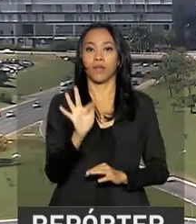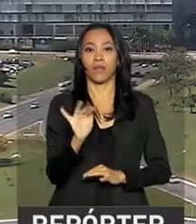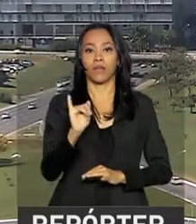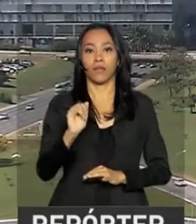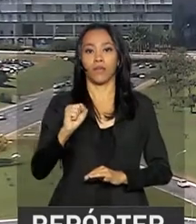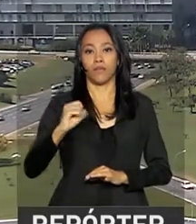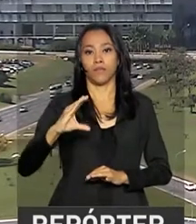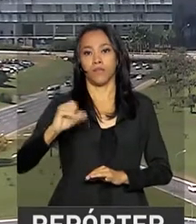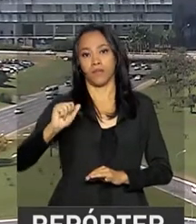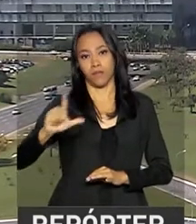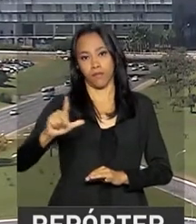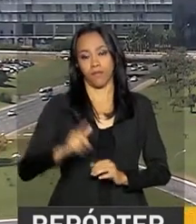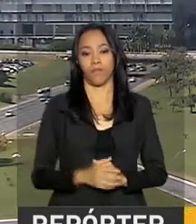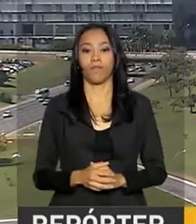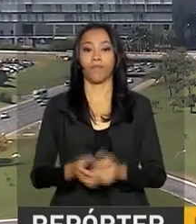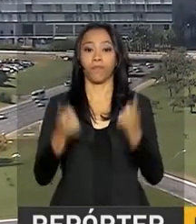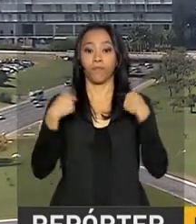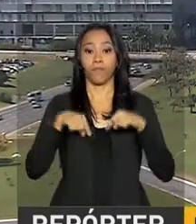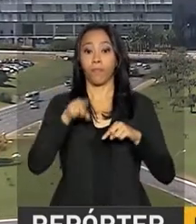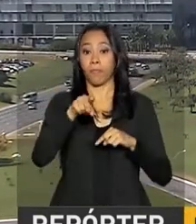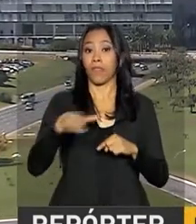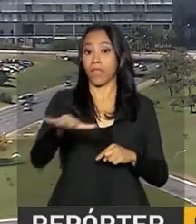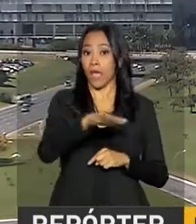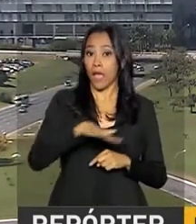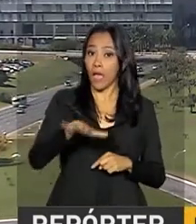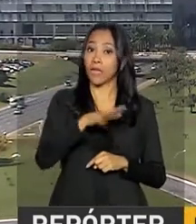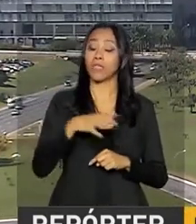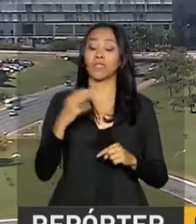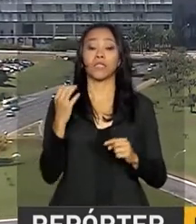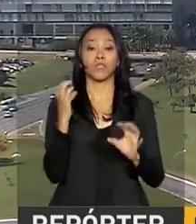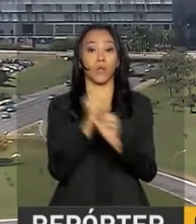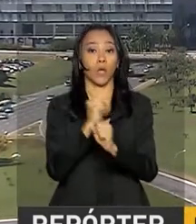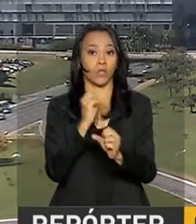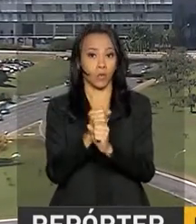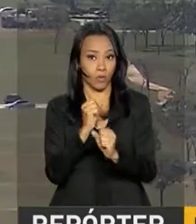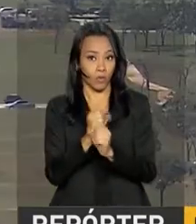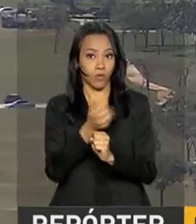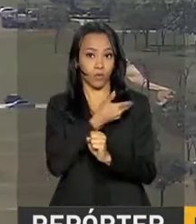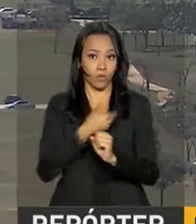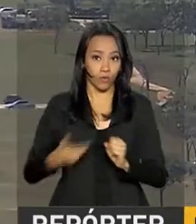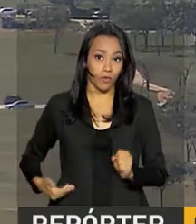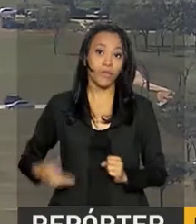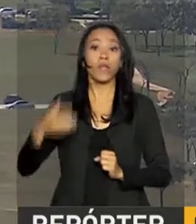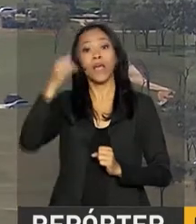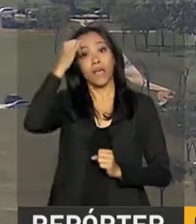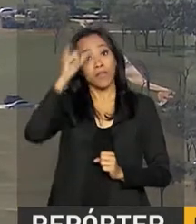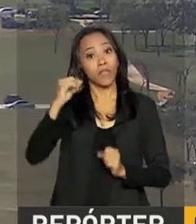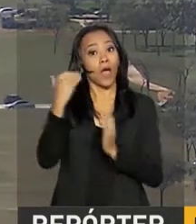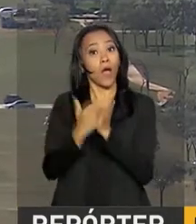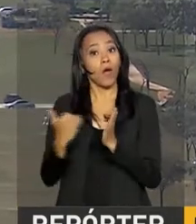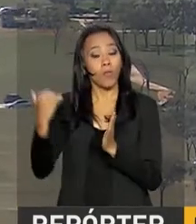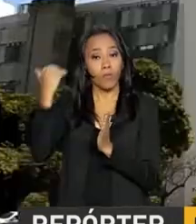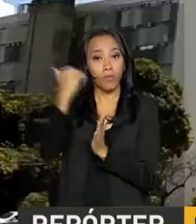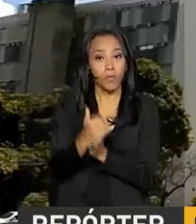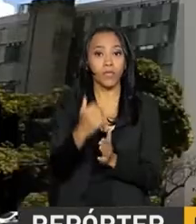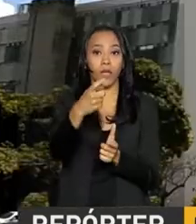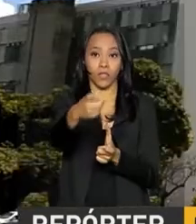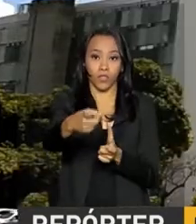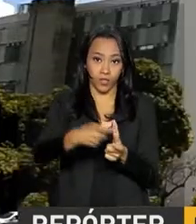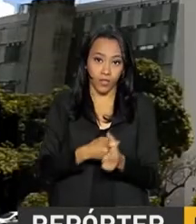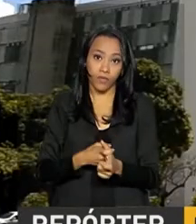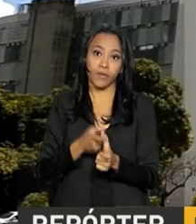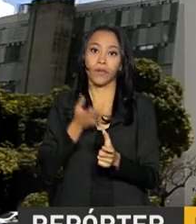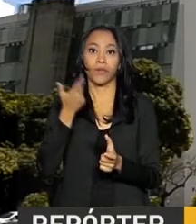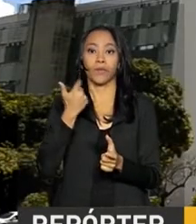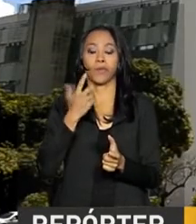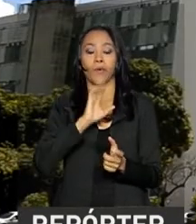a chamada regra de ouro das contas públicas tem o objetivo de evitar que o governo aumente o endividamento para pagar gastos